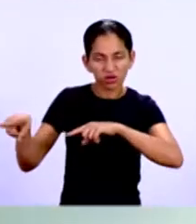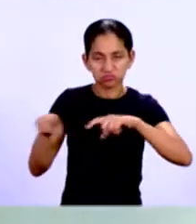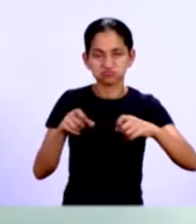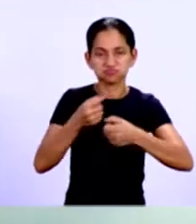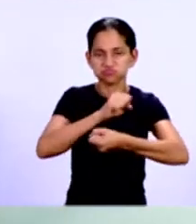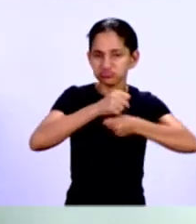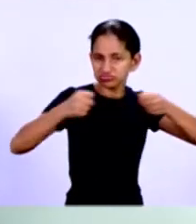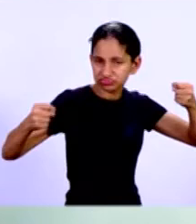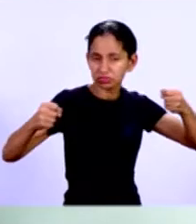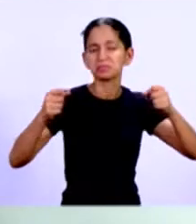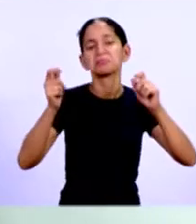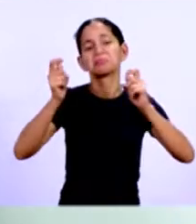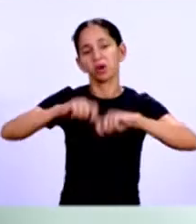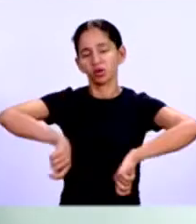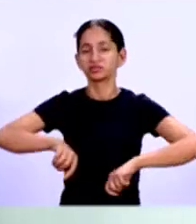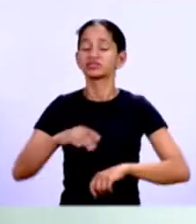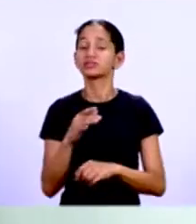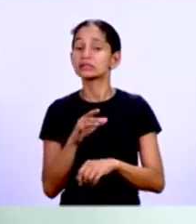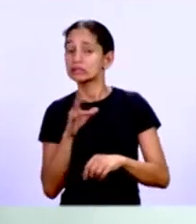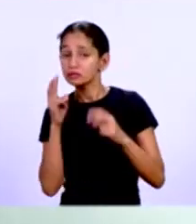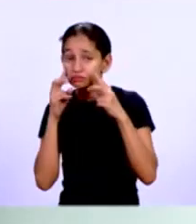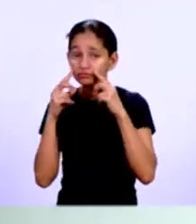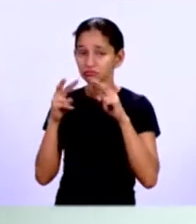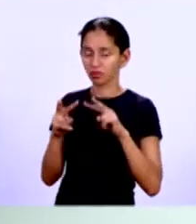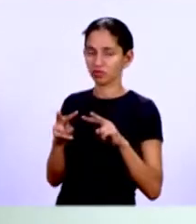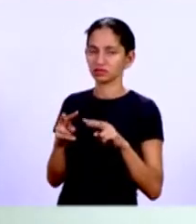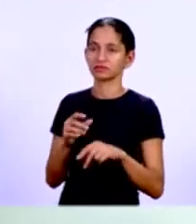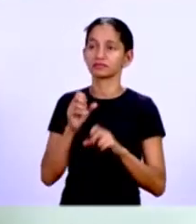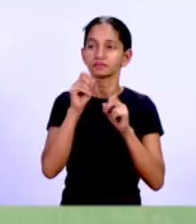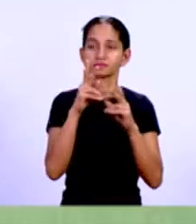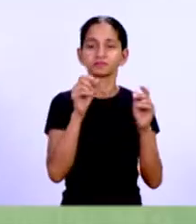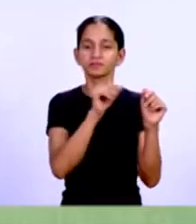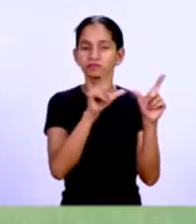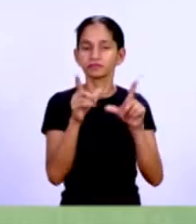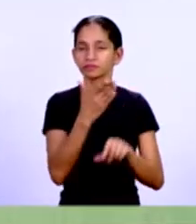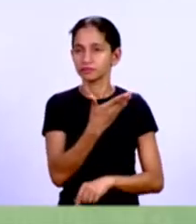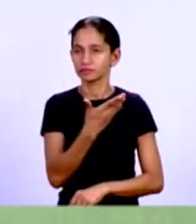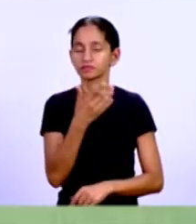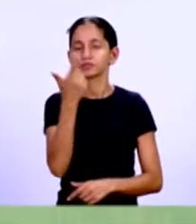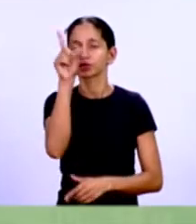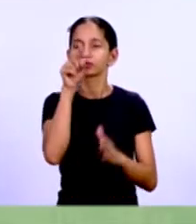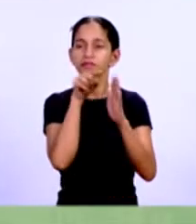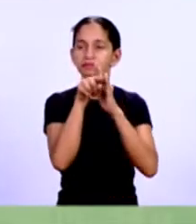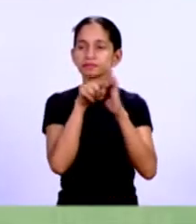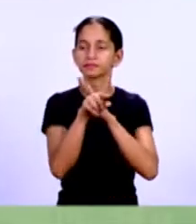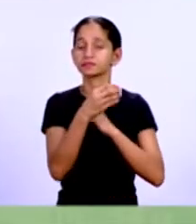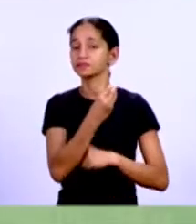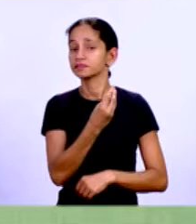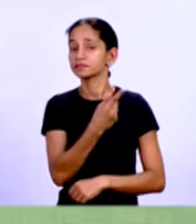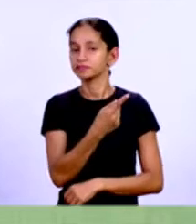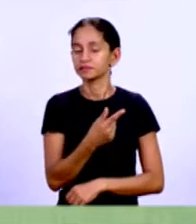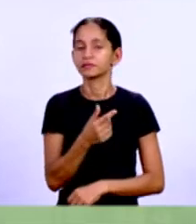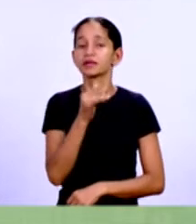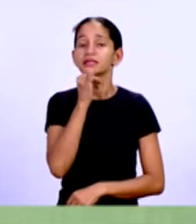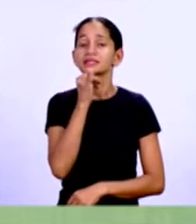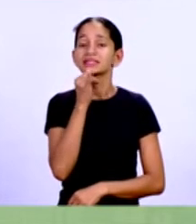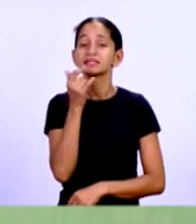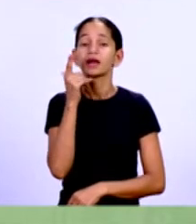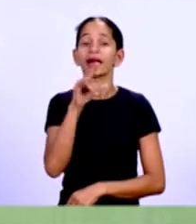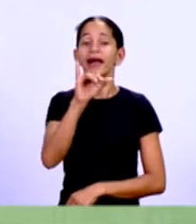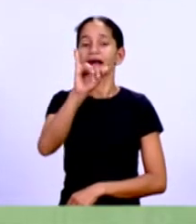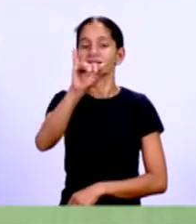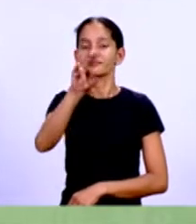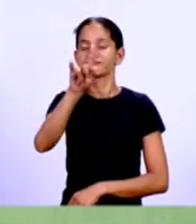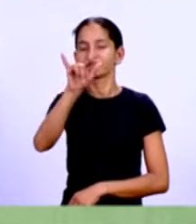mais interesse em se proteger, e isso é natural. Vamos continuar no slide? A gente tem algumas outras perguntas. Como se prevenir da